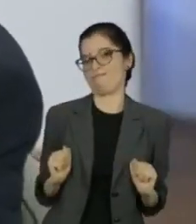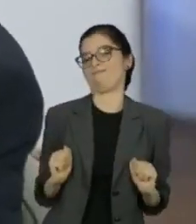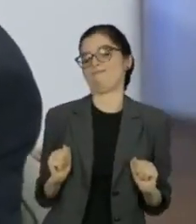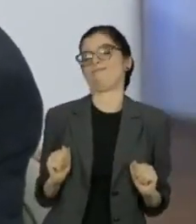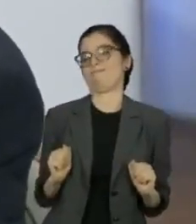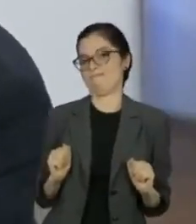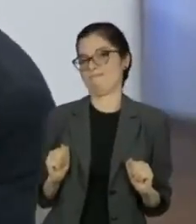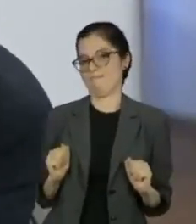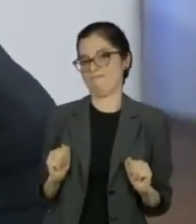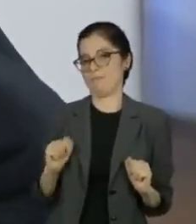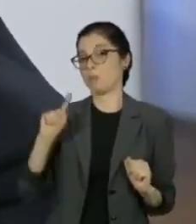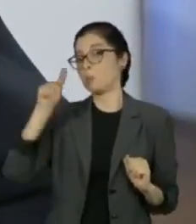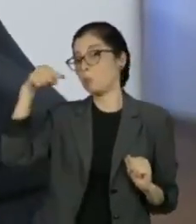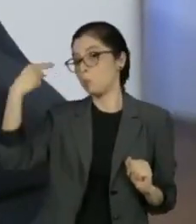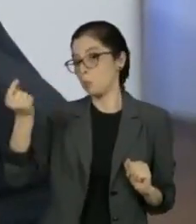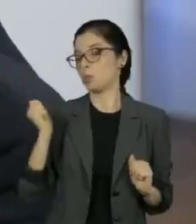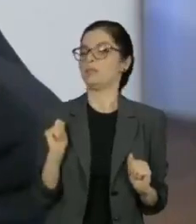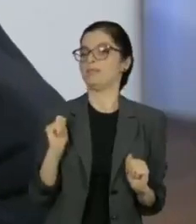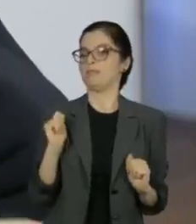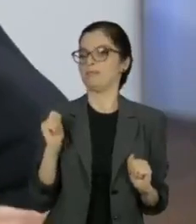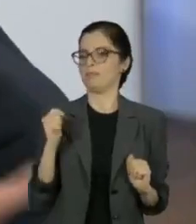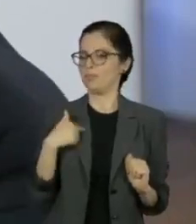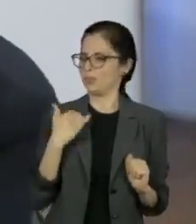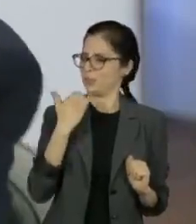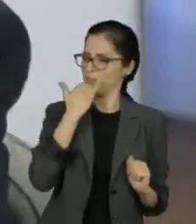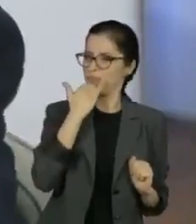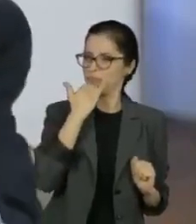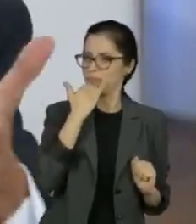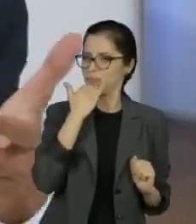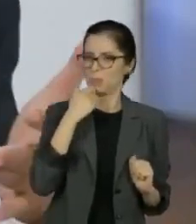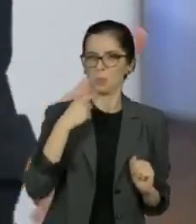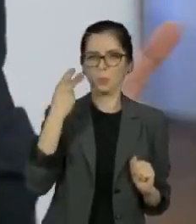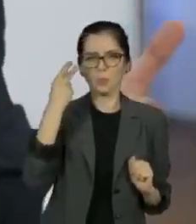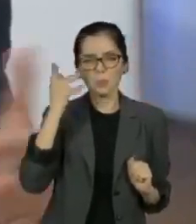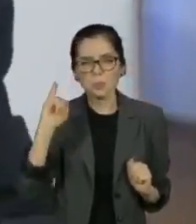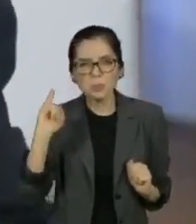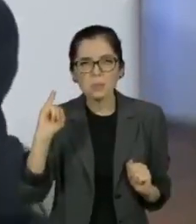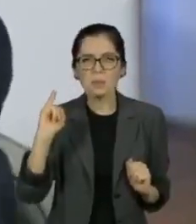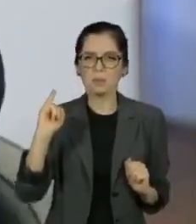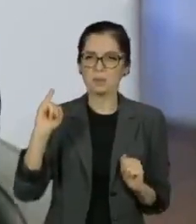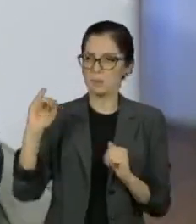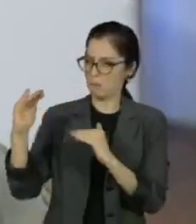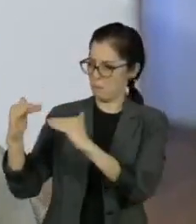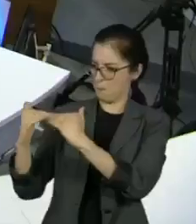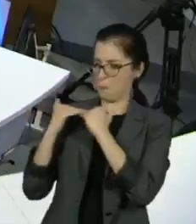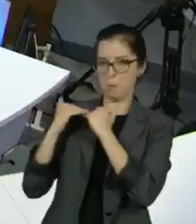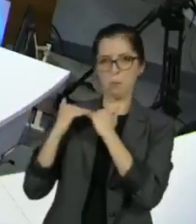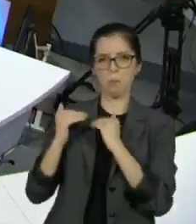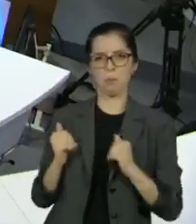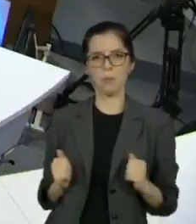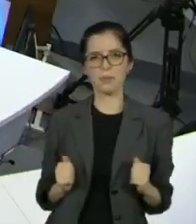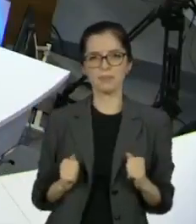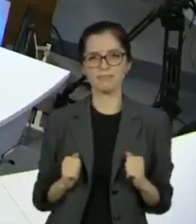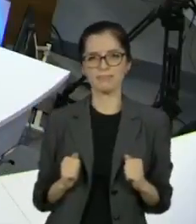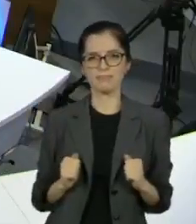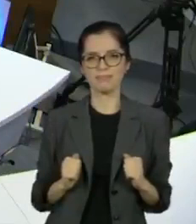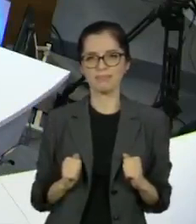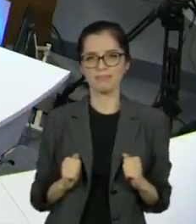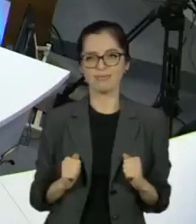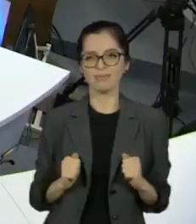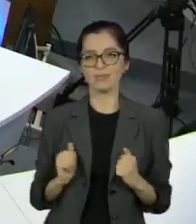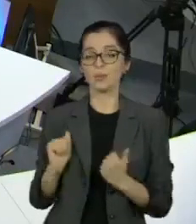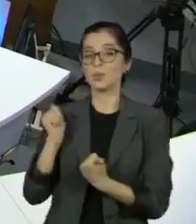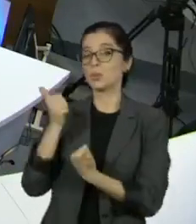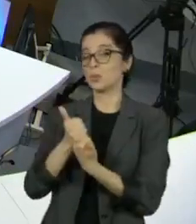aí quando vê como fazer um comercial desses um pai Vende escolher uma carninha meu pai aí é o teu eu substituir essa